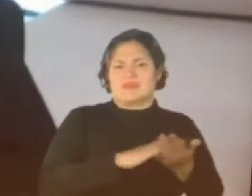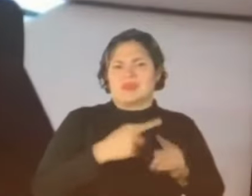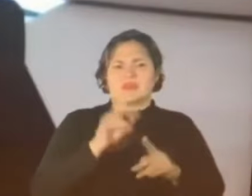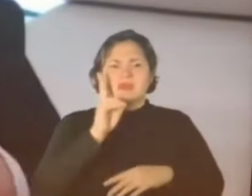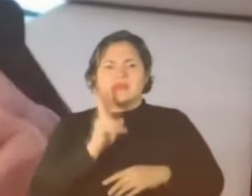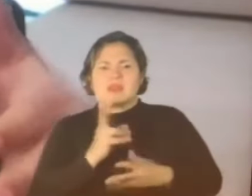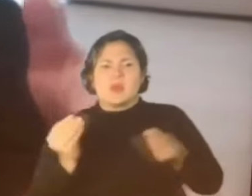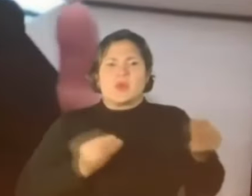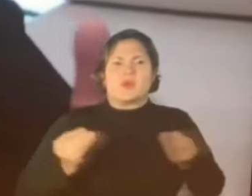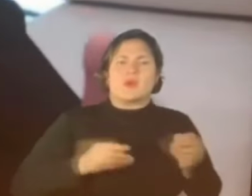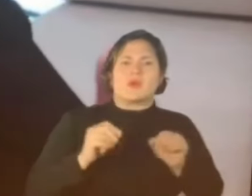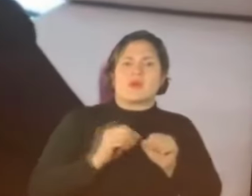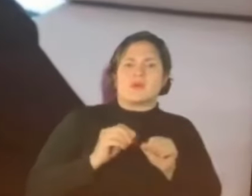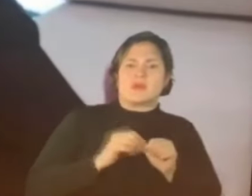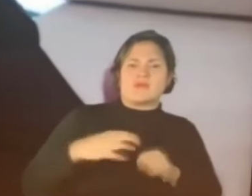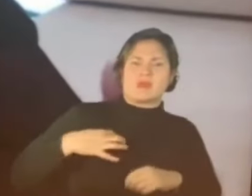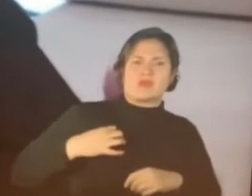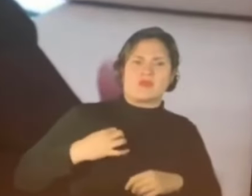como o voluntarismo